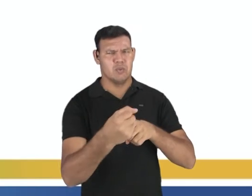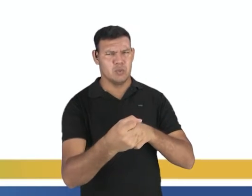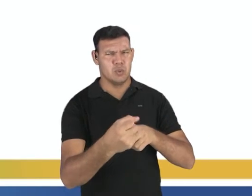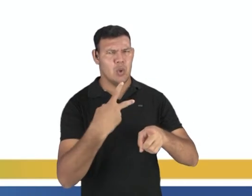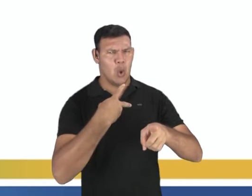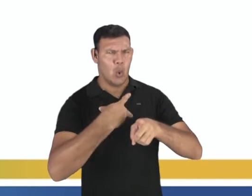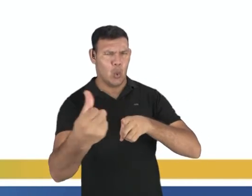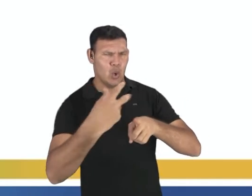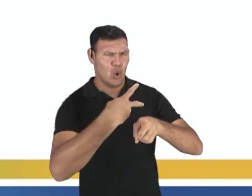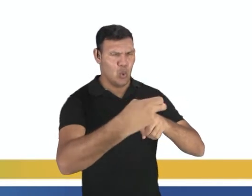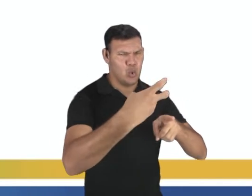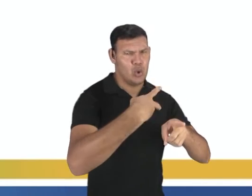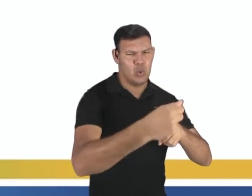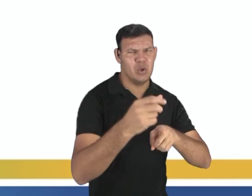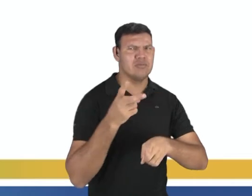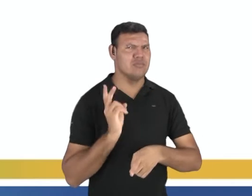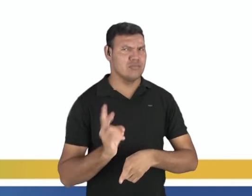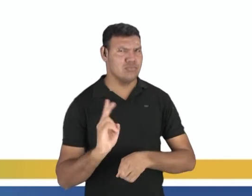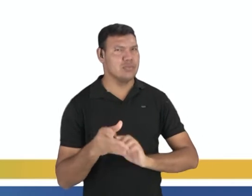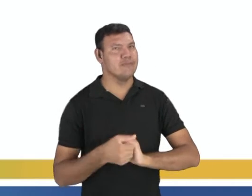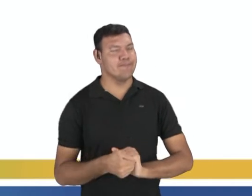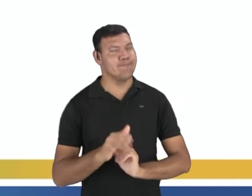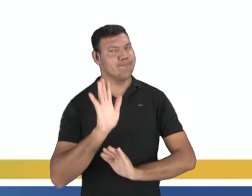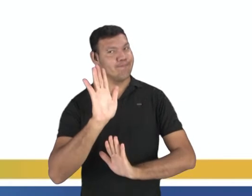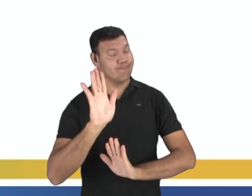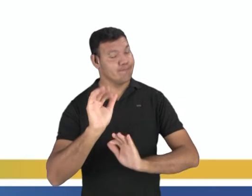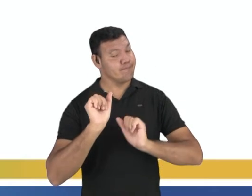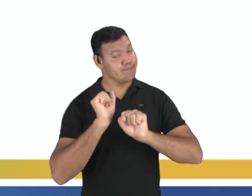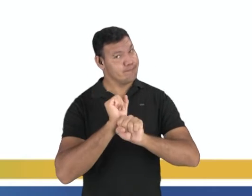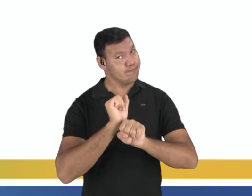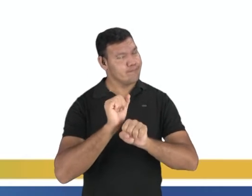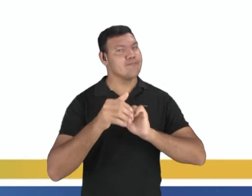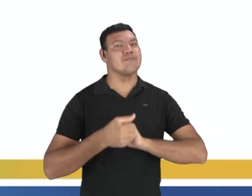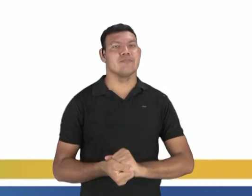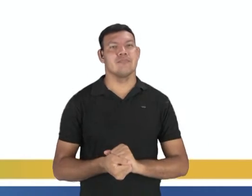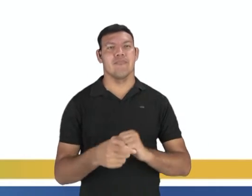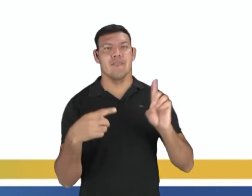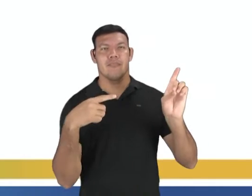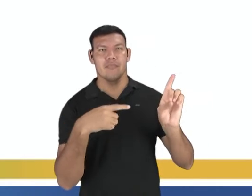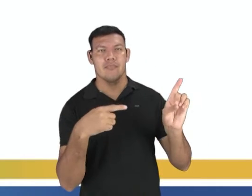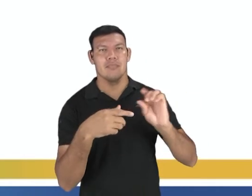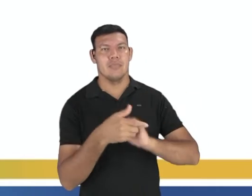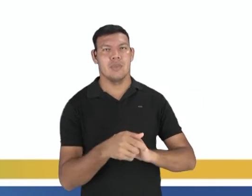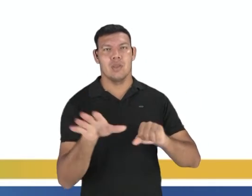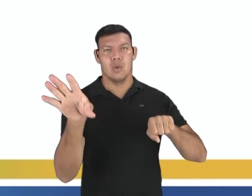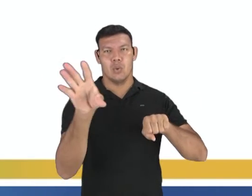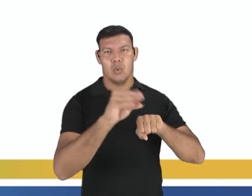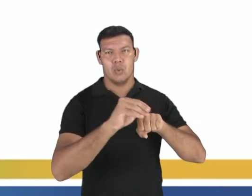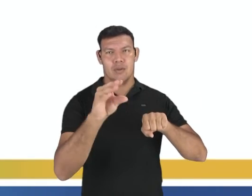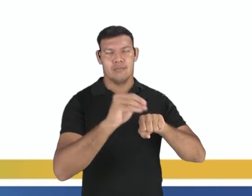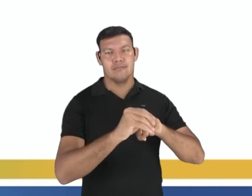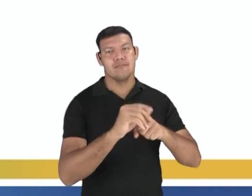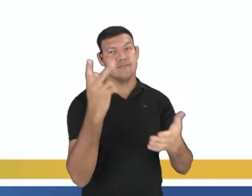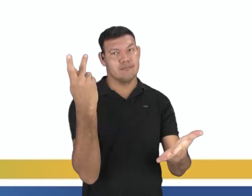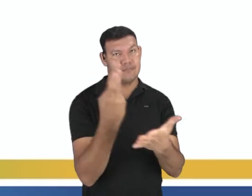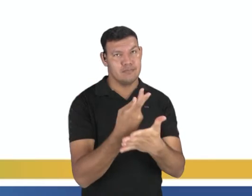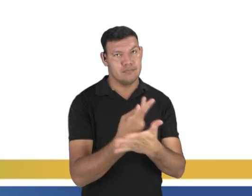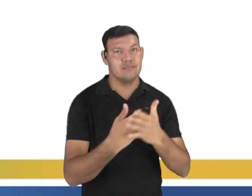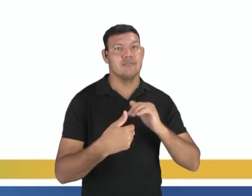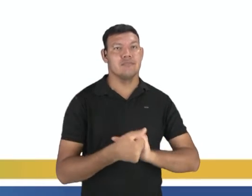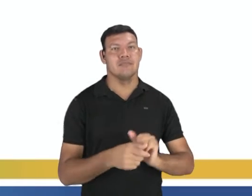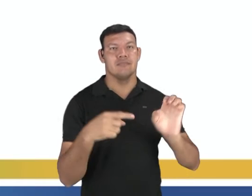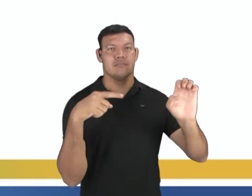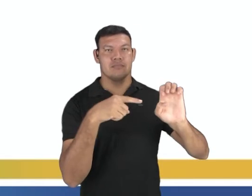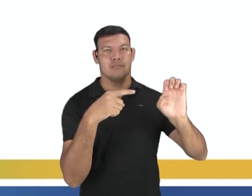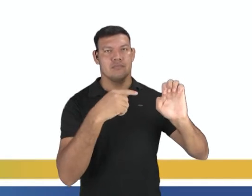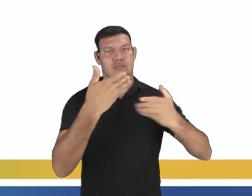qualquer custo. Bom, essa letra aí nós já vamos deixar ela ali de lado, né? Letra D, aprendizagem com os erros. E